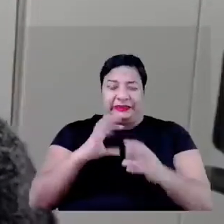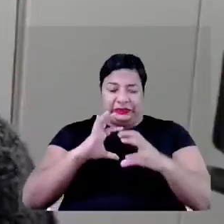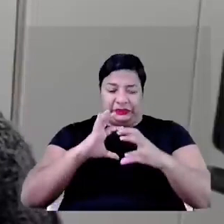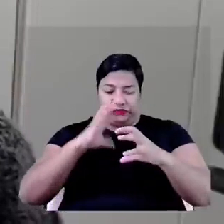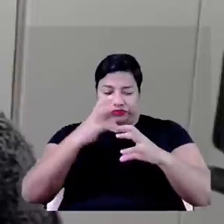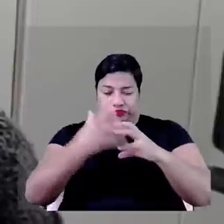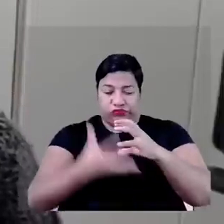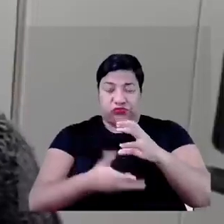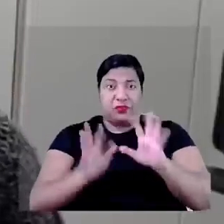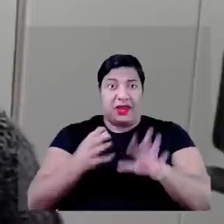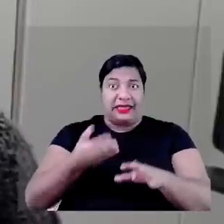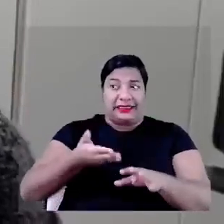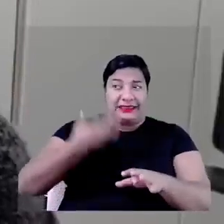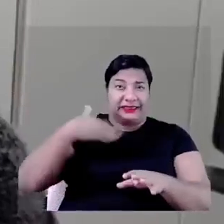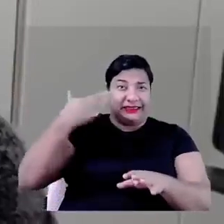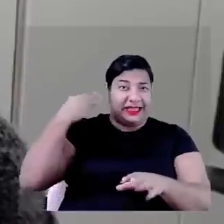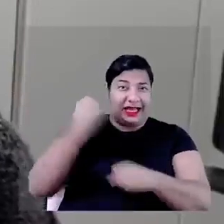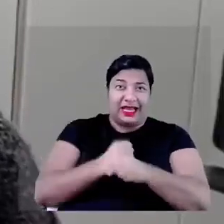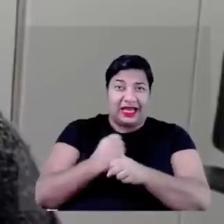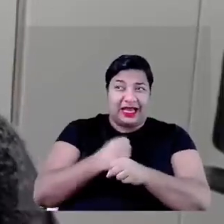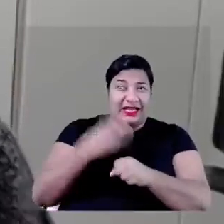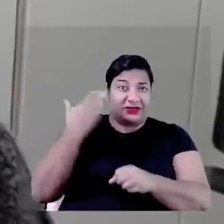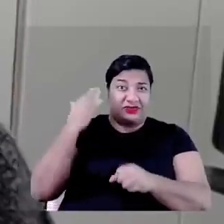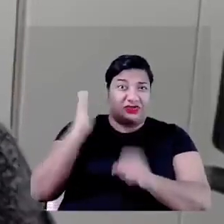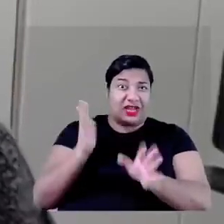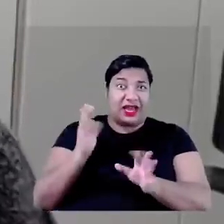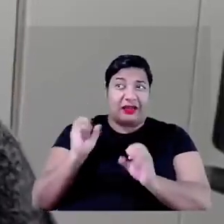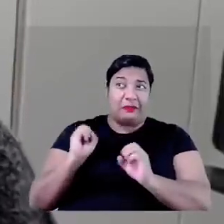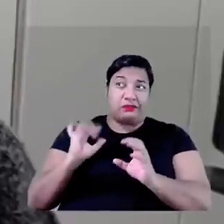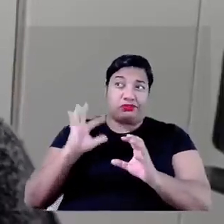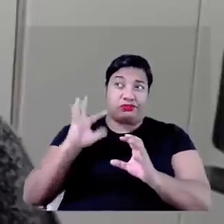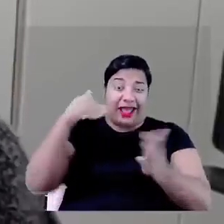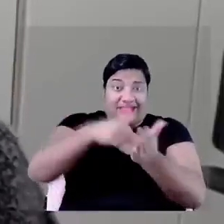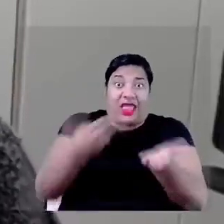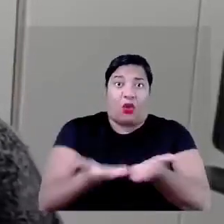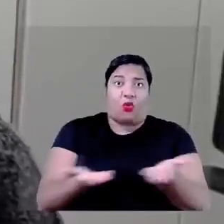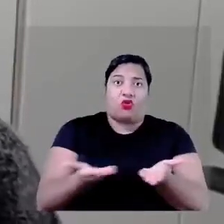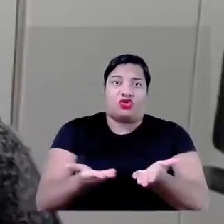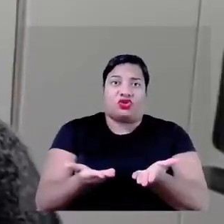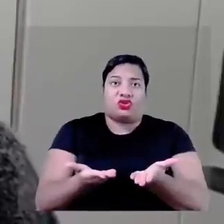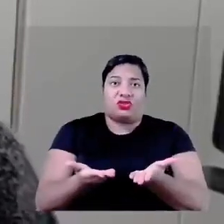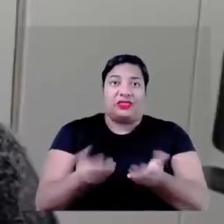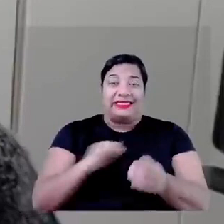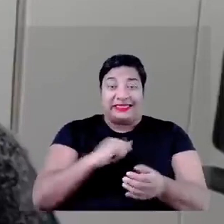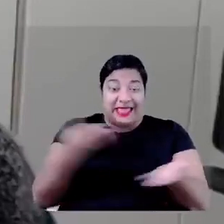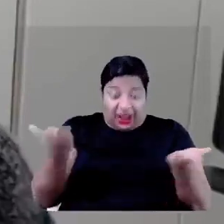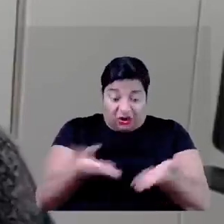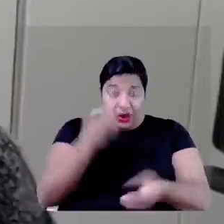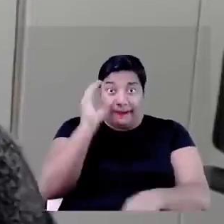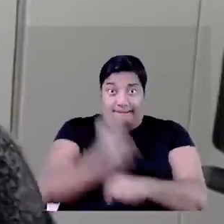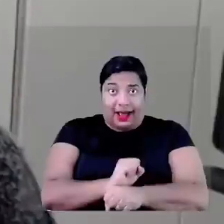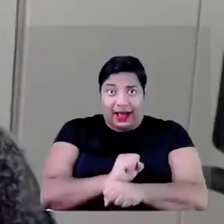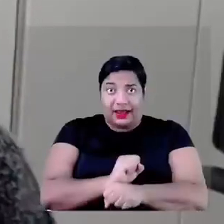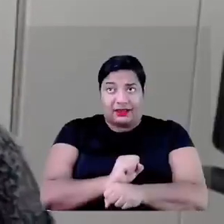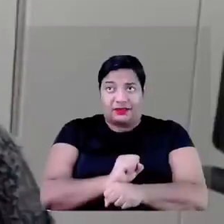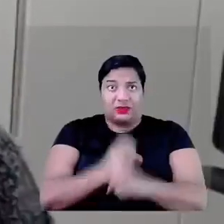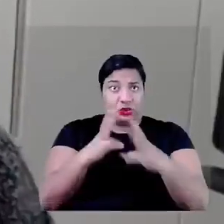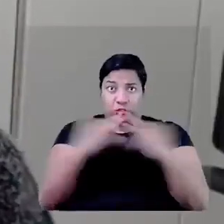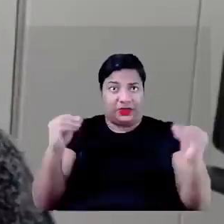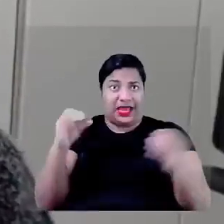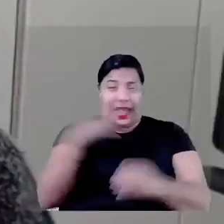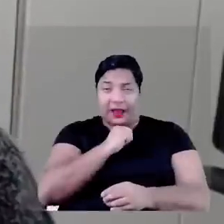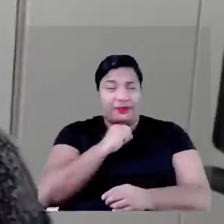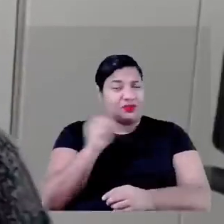gente parasse de emitir a partir de agora, desse dia de hoje, 13 de junho de 2023, ainda assim a concentração desses gases na atmosfera